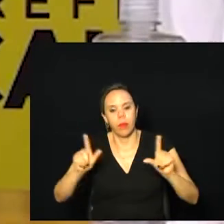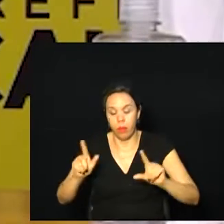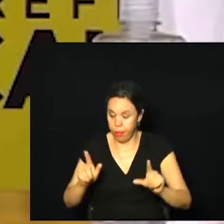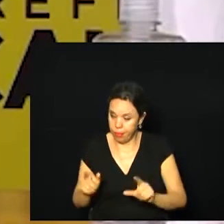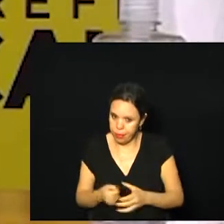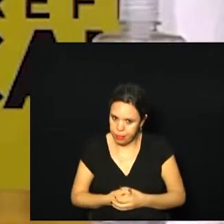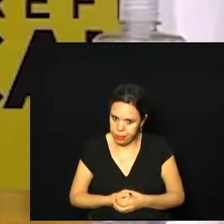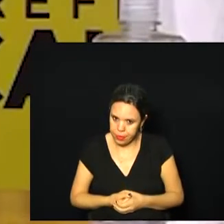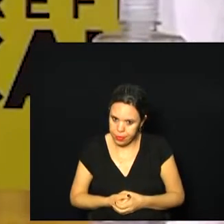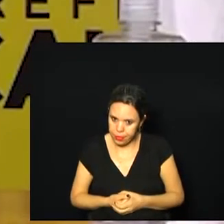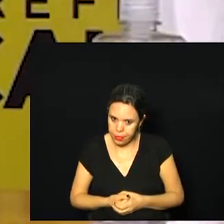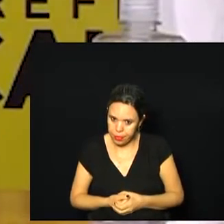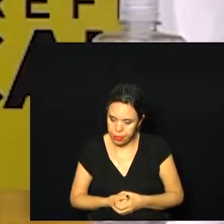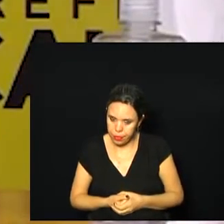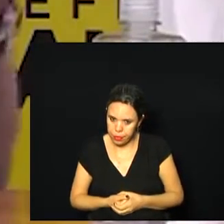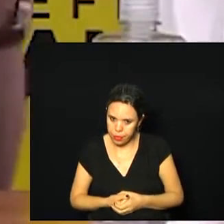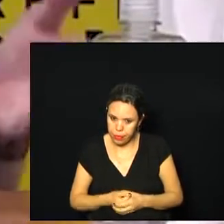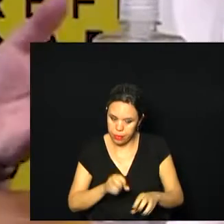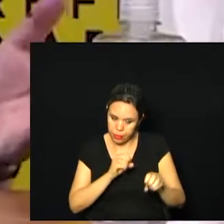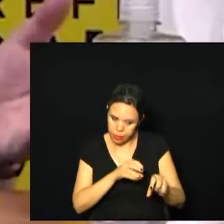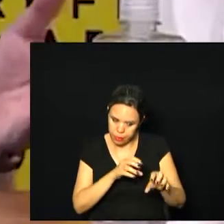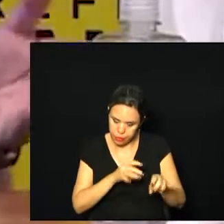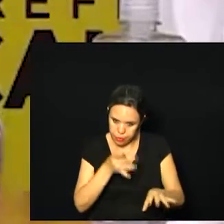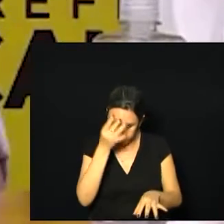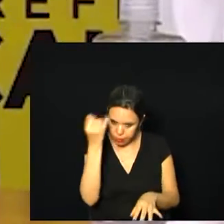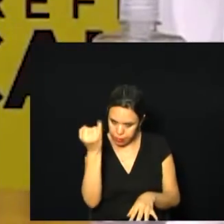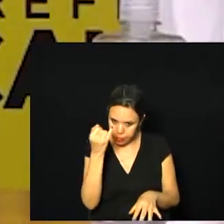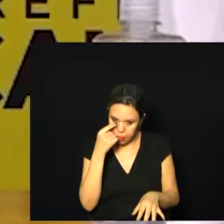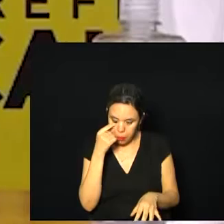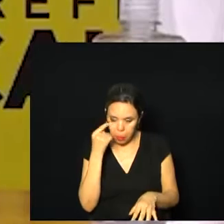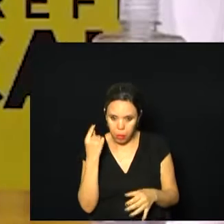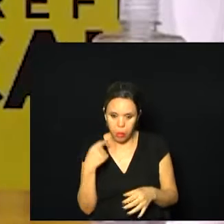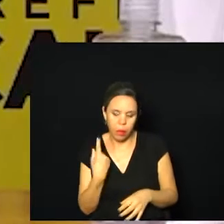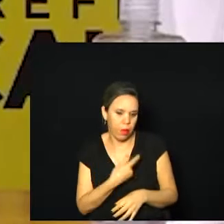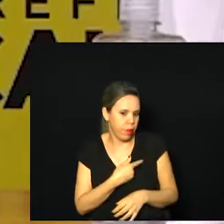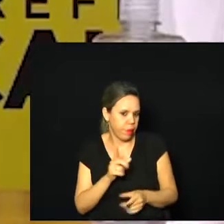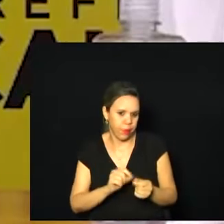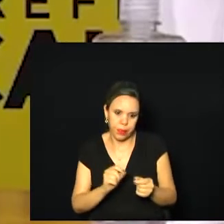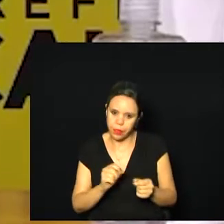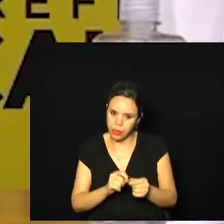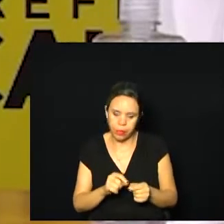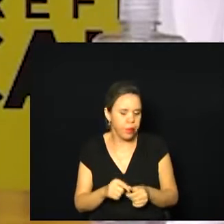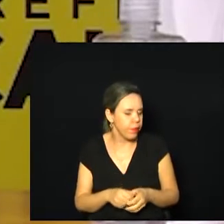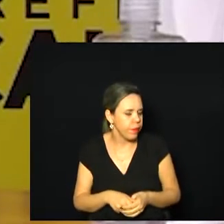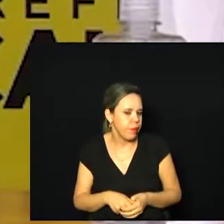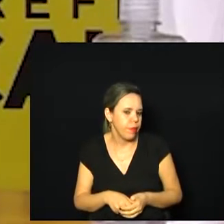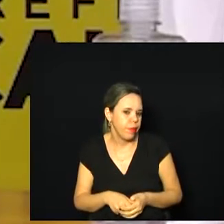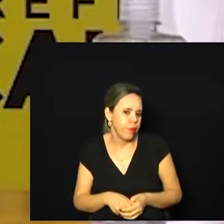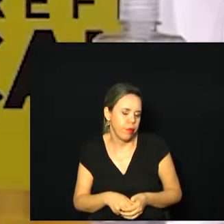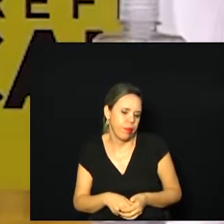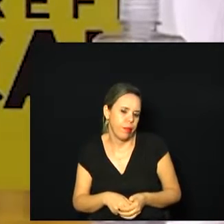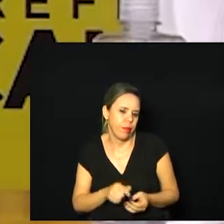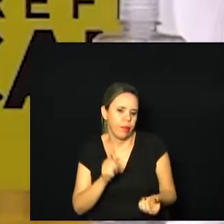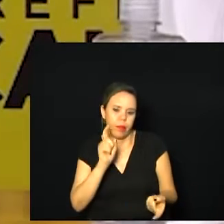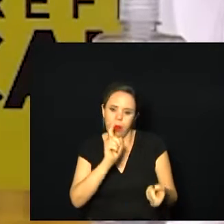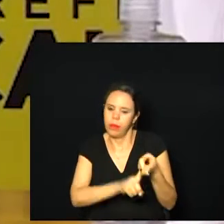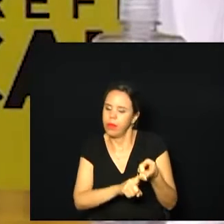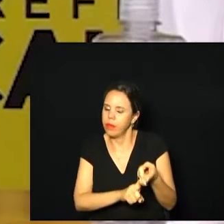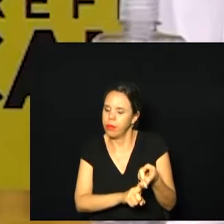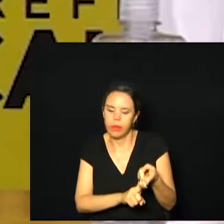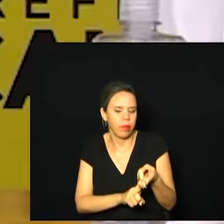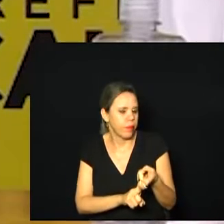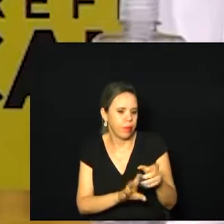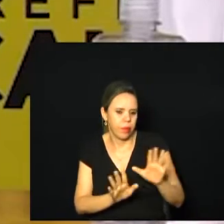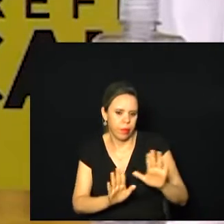Ela vai na blitz educativa, que é muito importante. Nós não vamos fazer operações para punir, nós não vamos